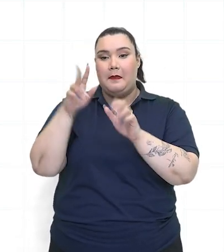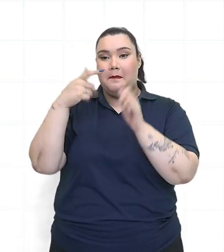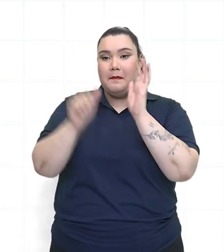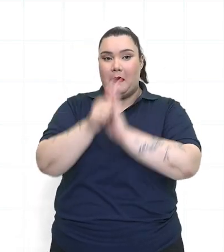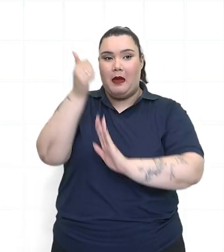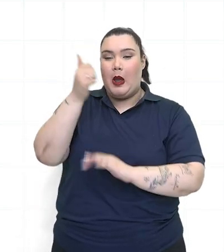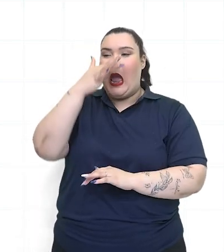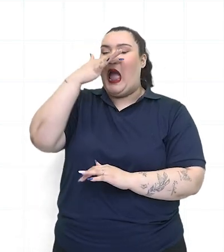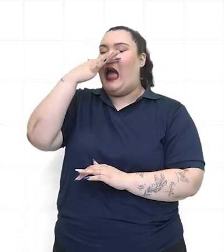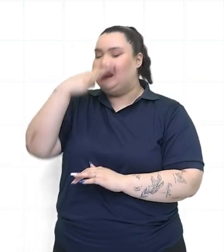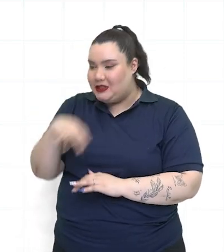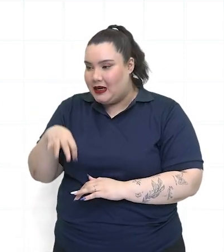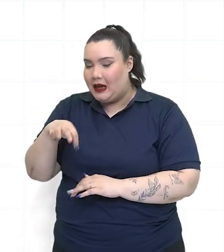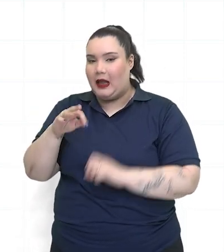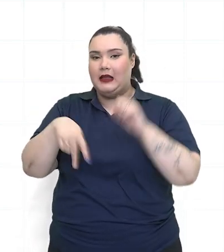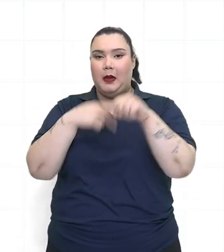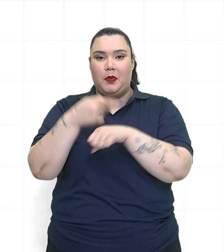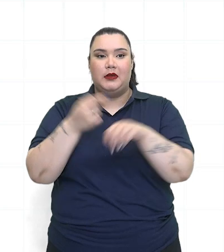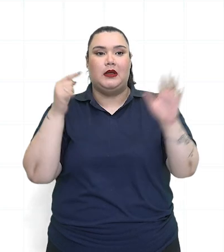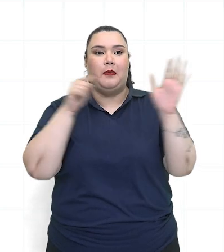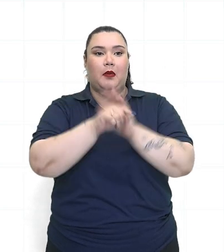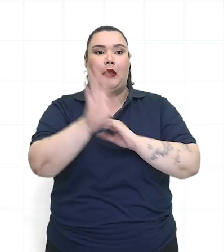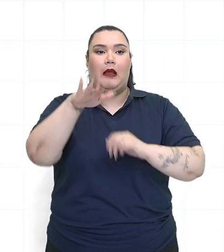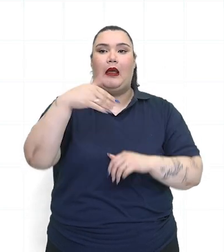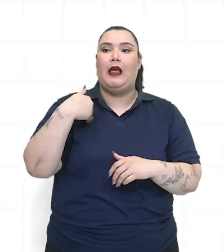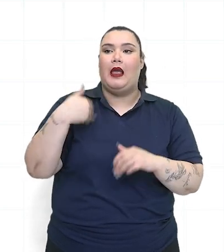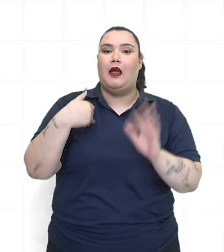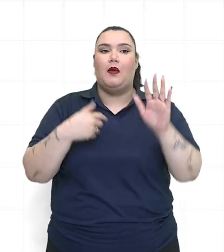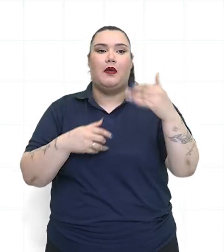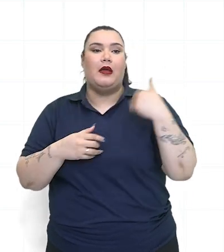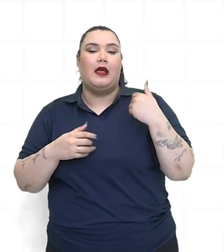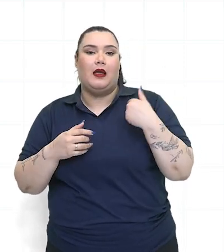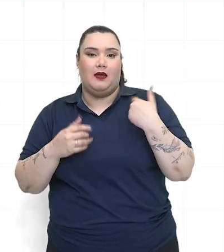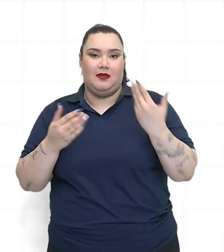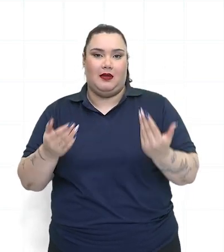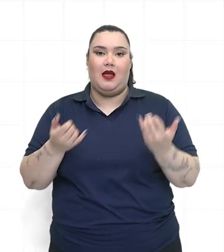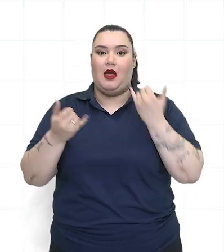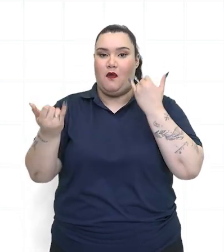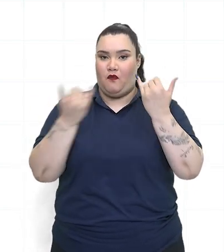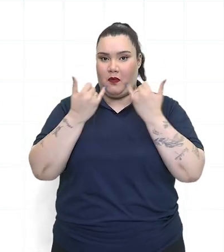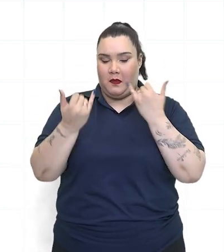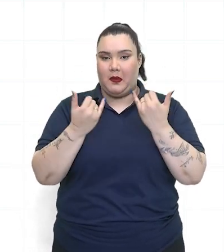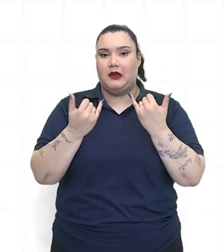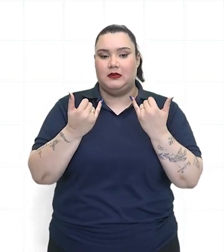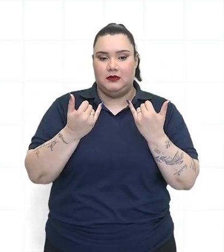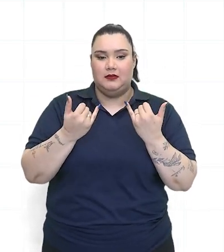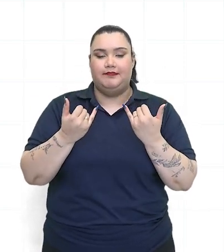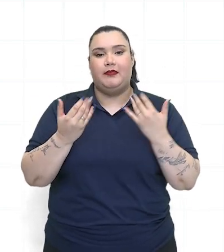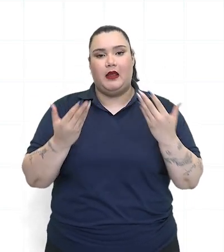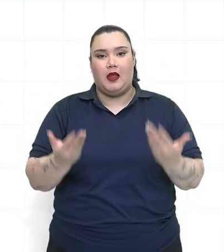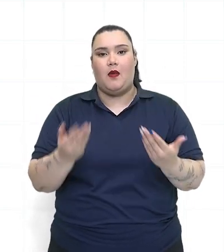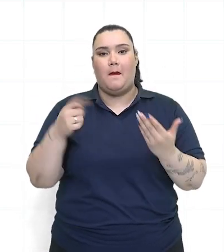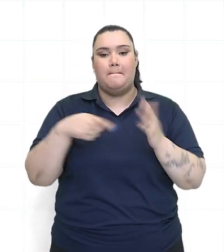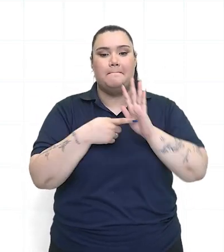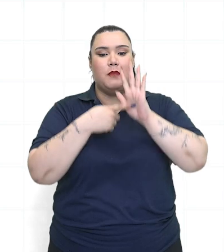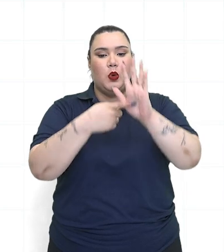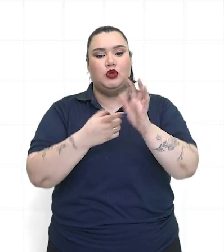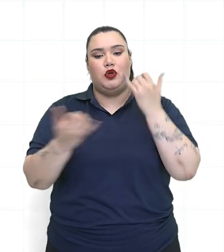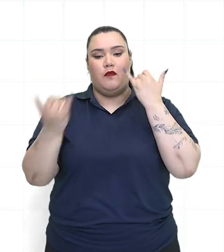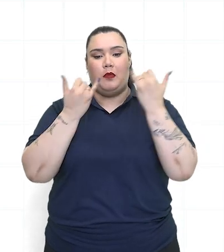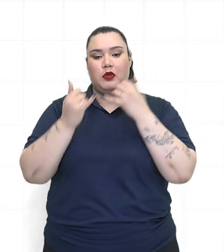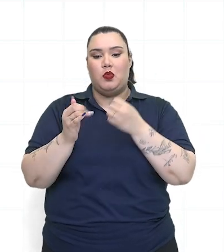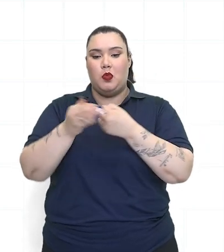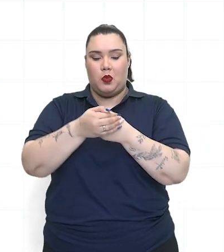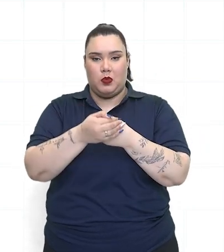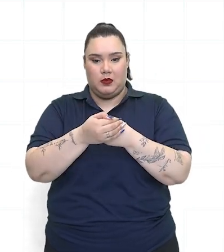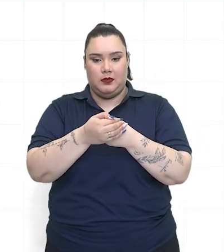assoar o nariz. Então, eu deduzo, é a informação implícita. Eu infiro, eu faço uma inferência de que